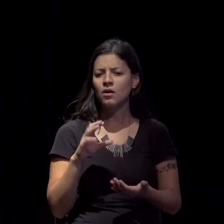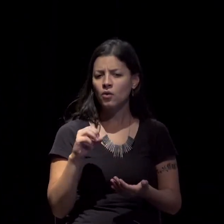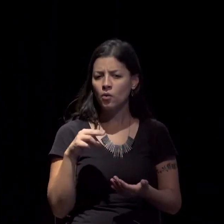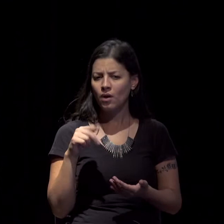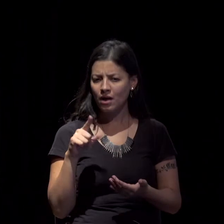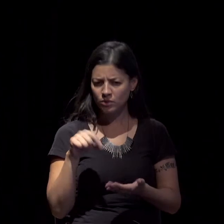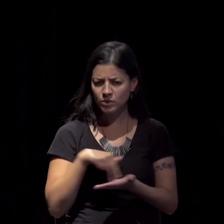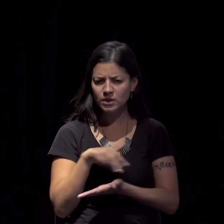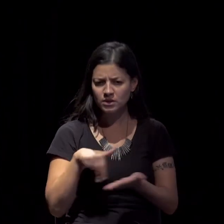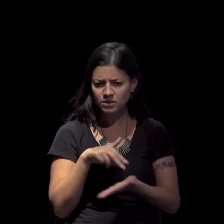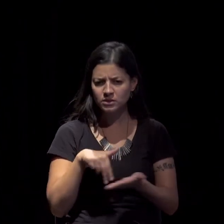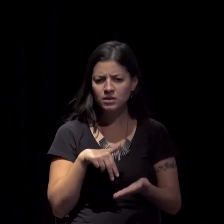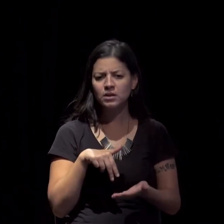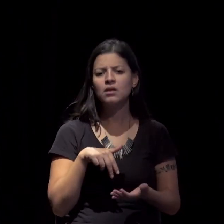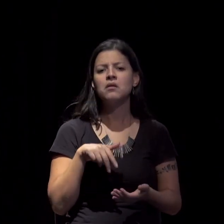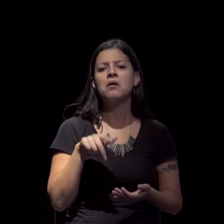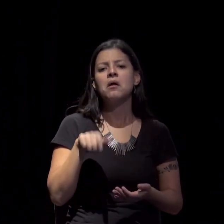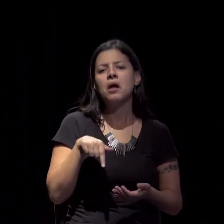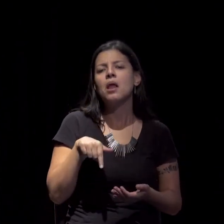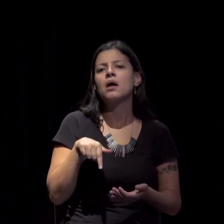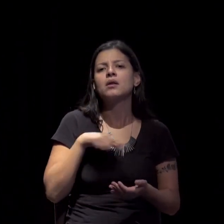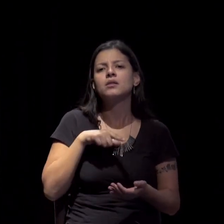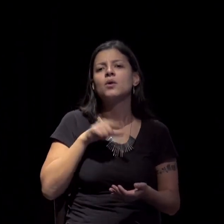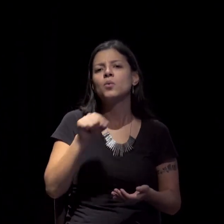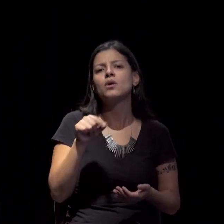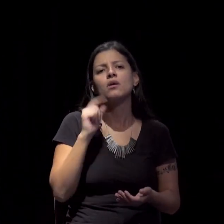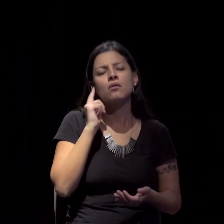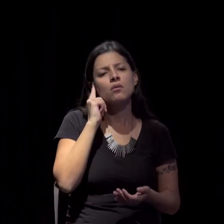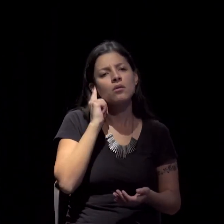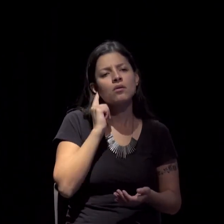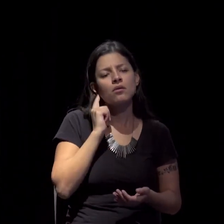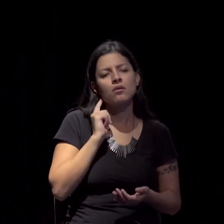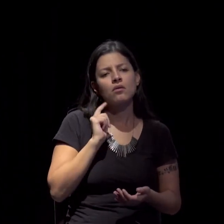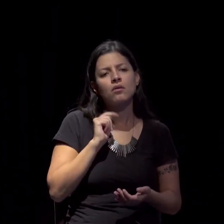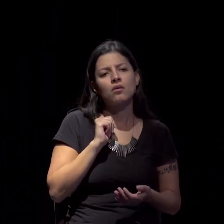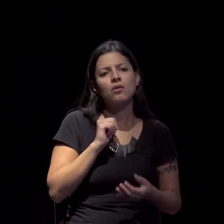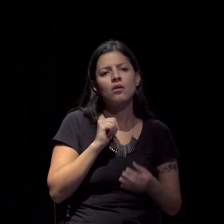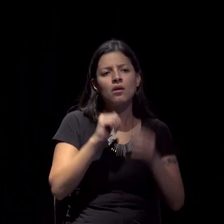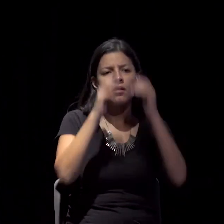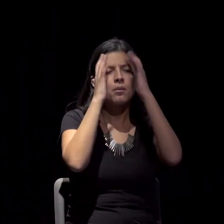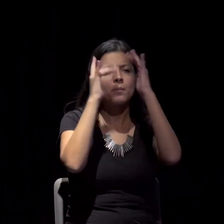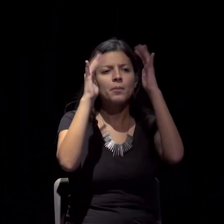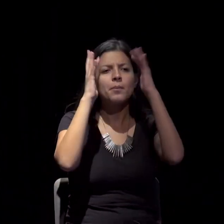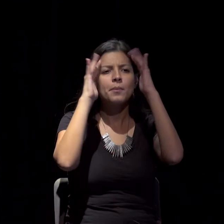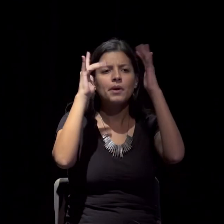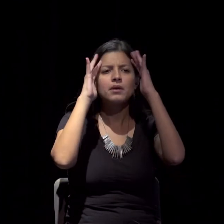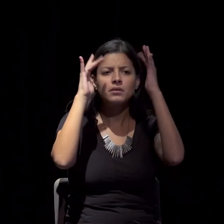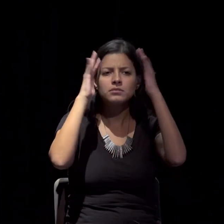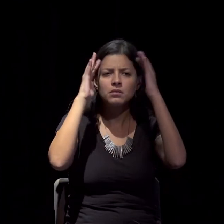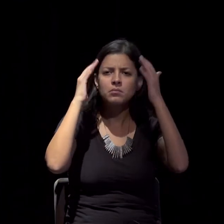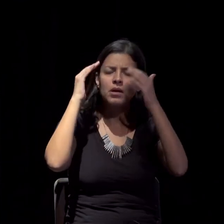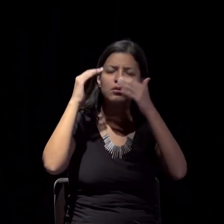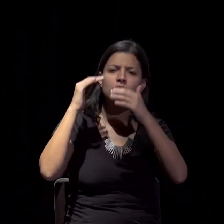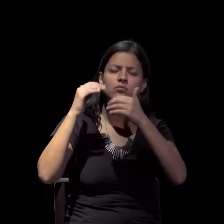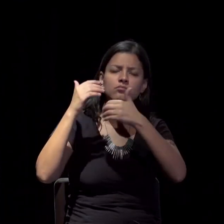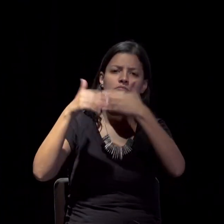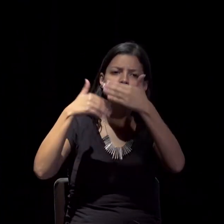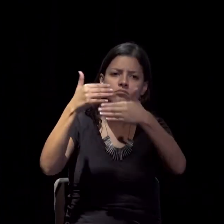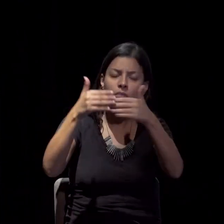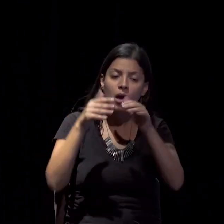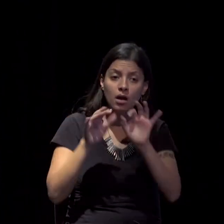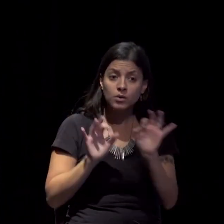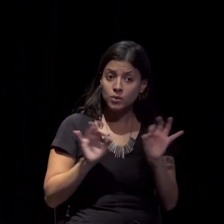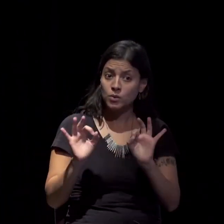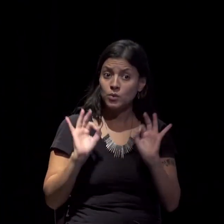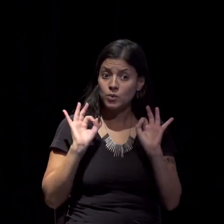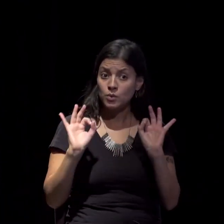analisada, ela possui um campo de constituição de ordem do pensamento extremamente sofisticada, mas